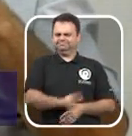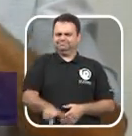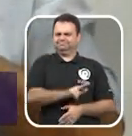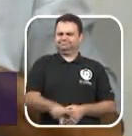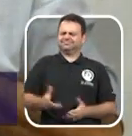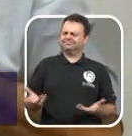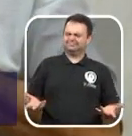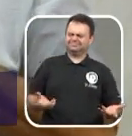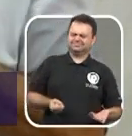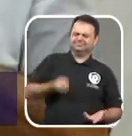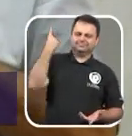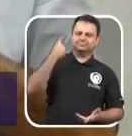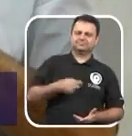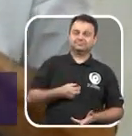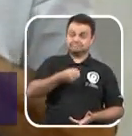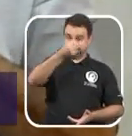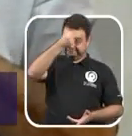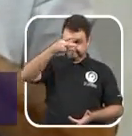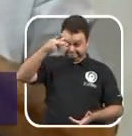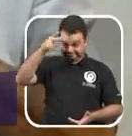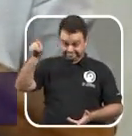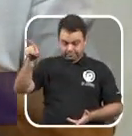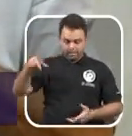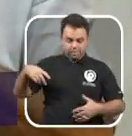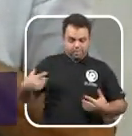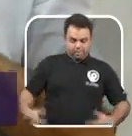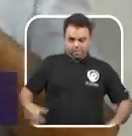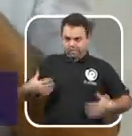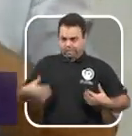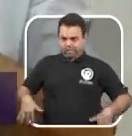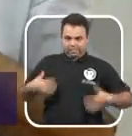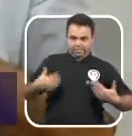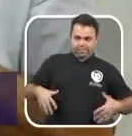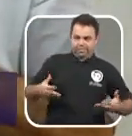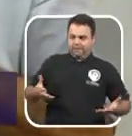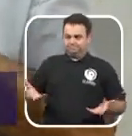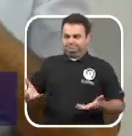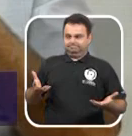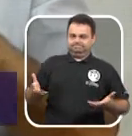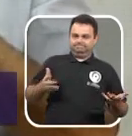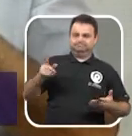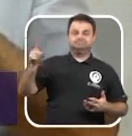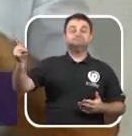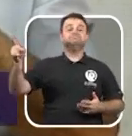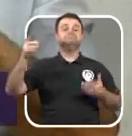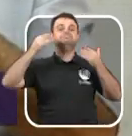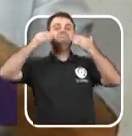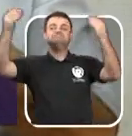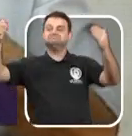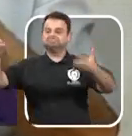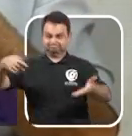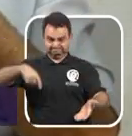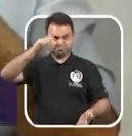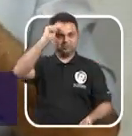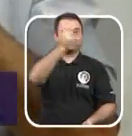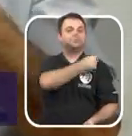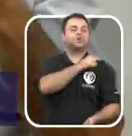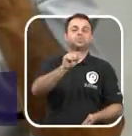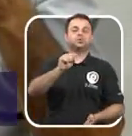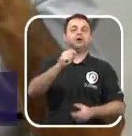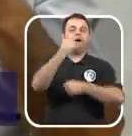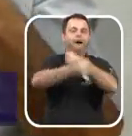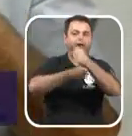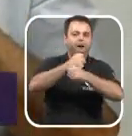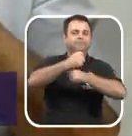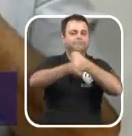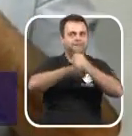O prefeito sofreu um desgaste imenso, porque uma das vitrines do governo dele é o Festival Internacional de Teatro, que é uma coisa